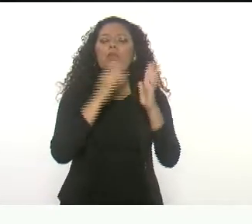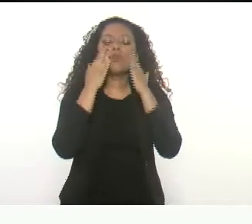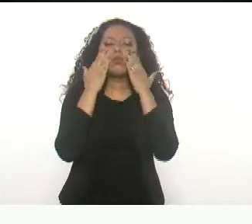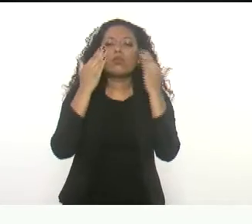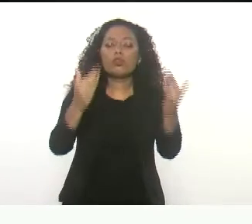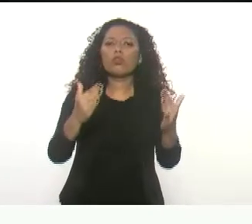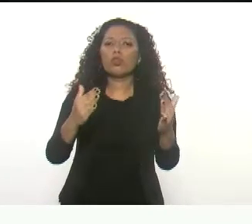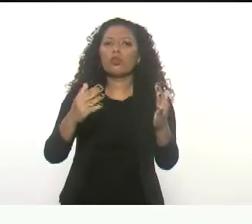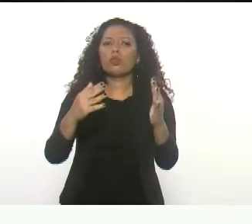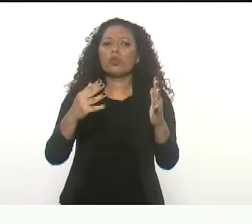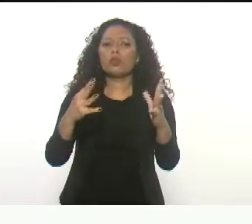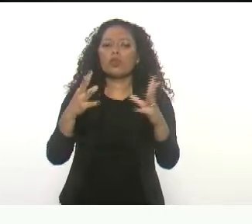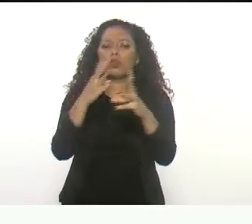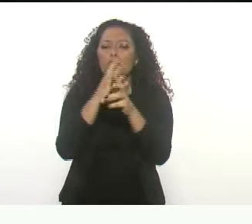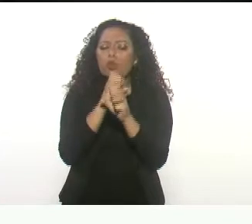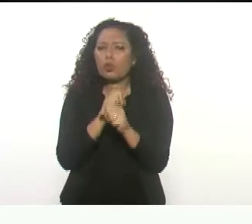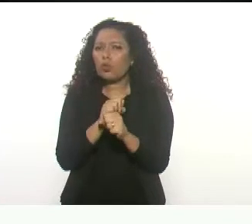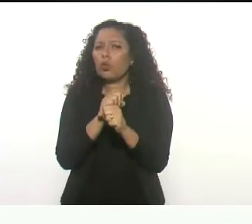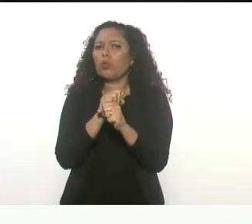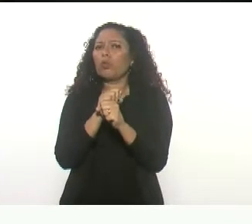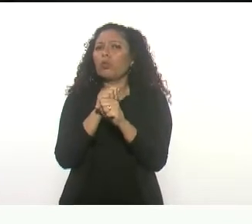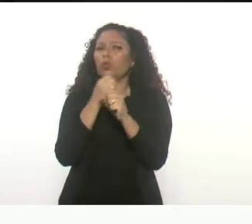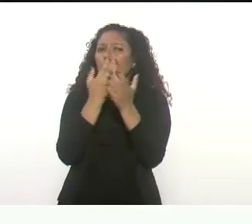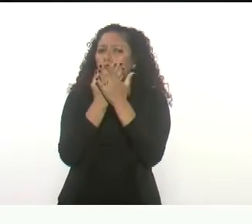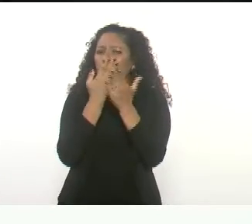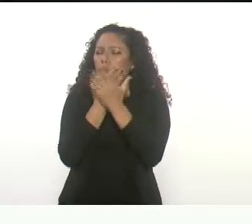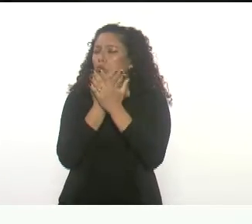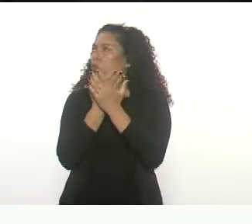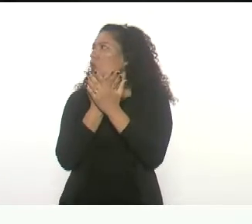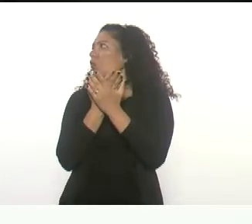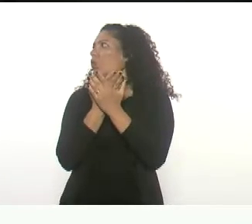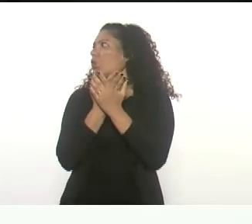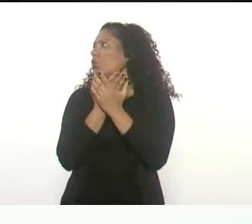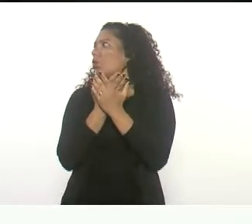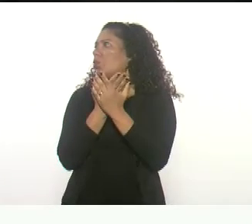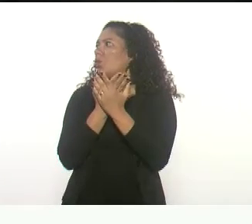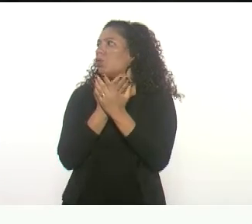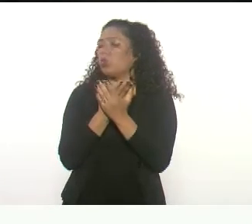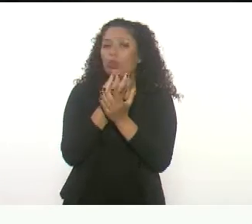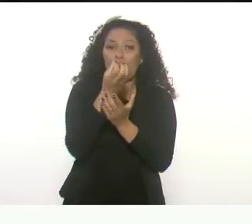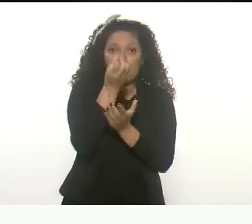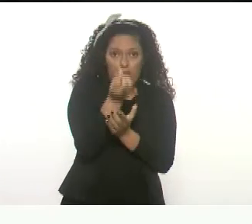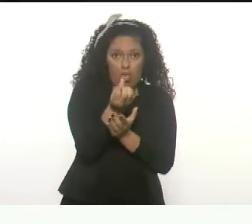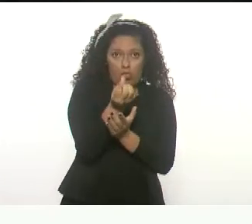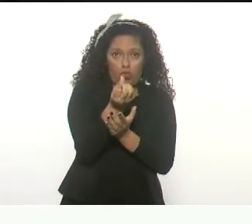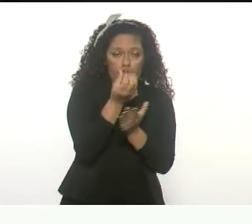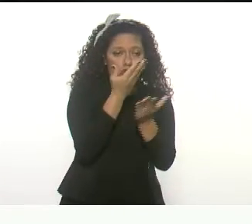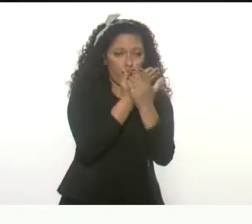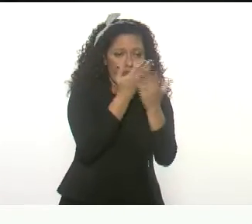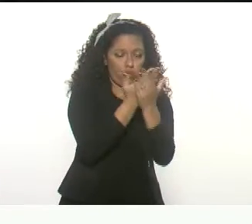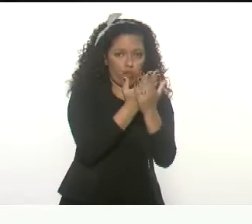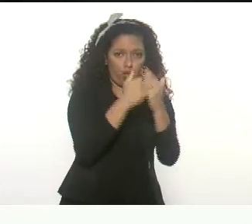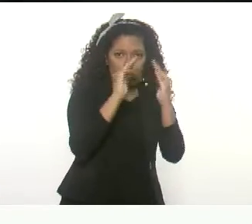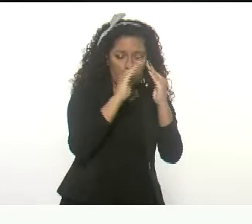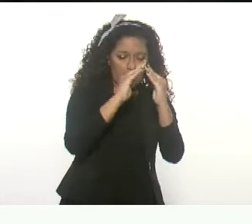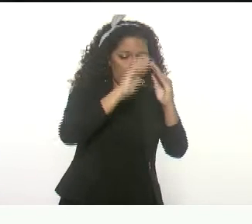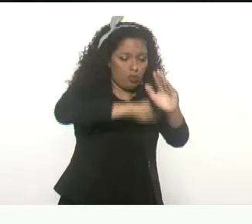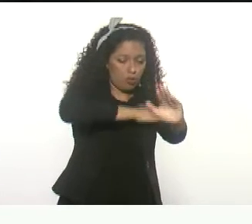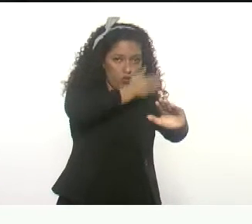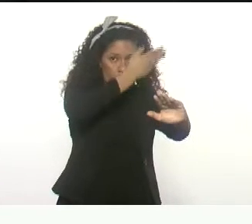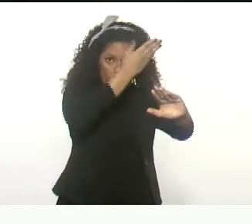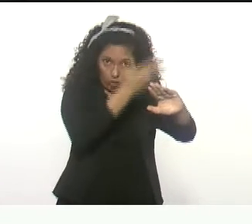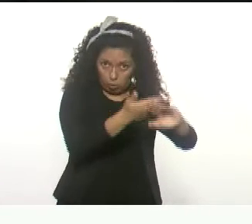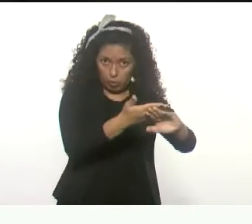foram... Já botei aqui, acho que eu já nem sei, são 6, devo ler para vocês. 6 modelos de escolas de tempo integral que foram avaliados